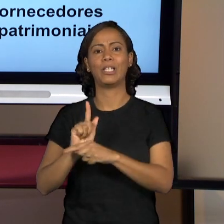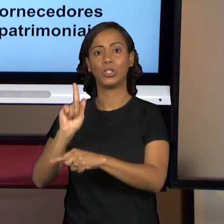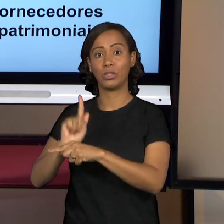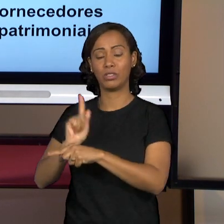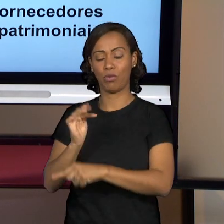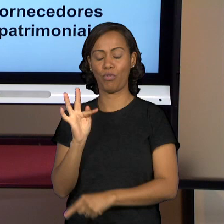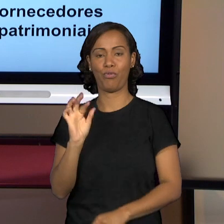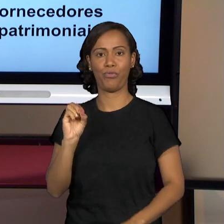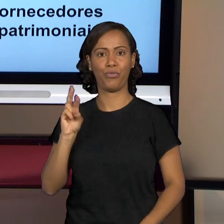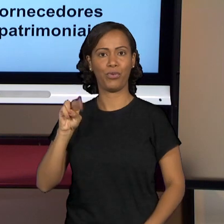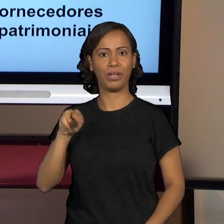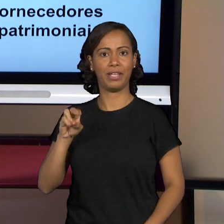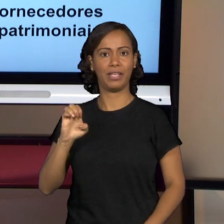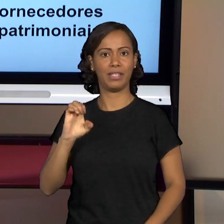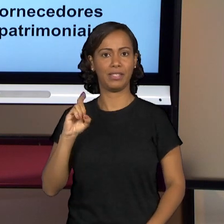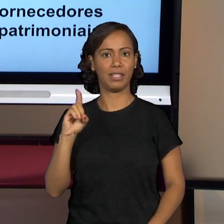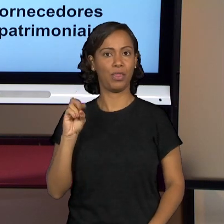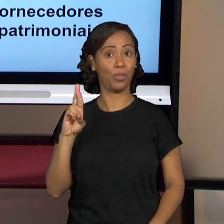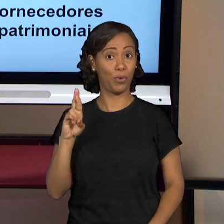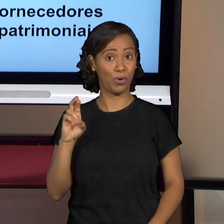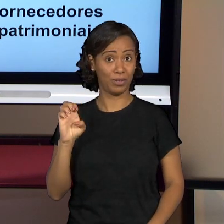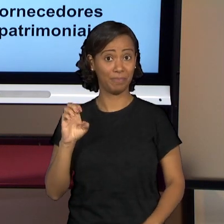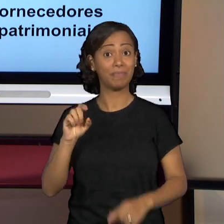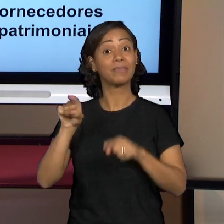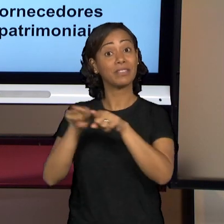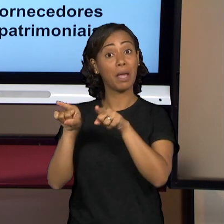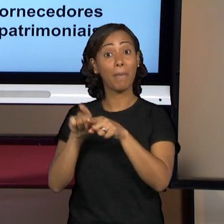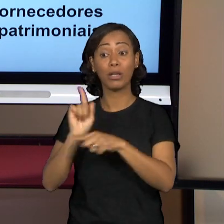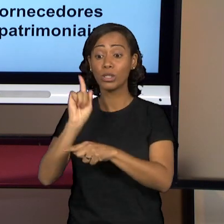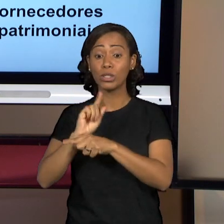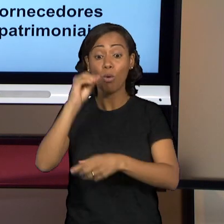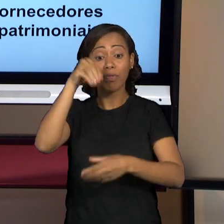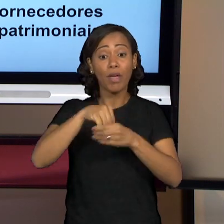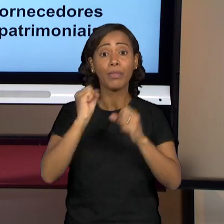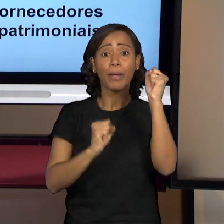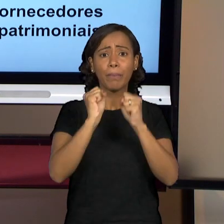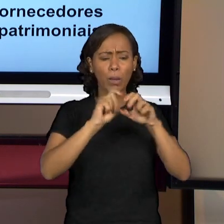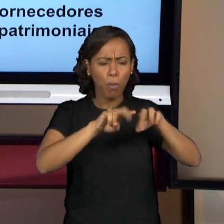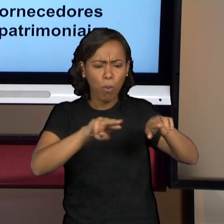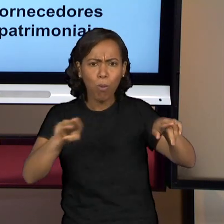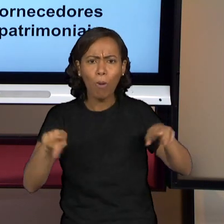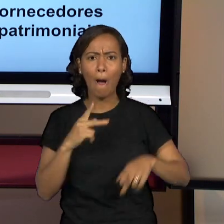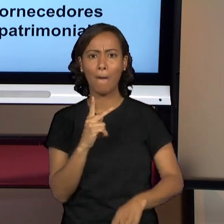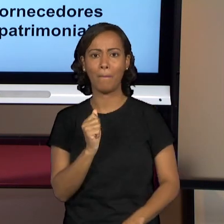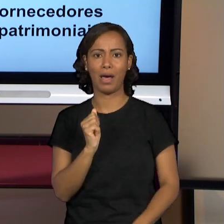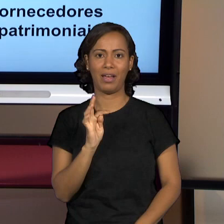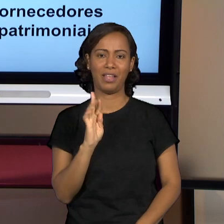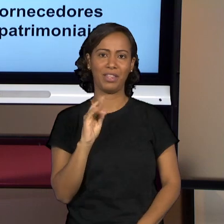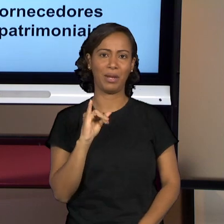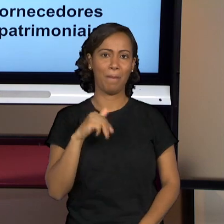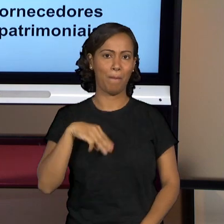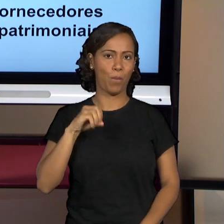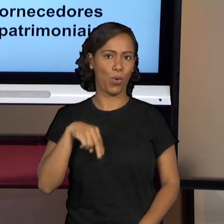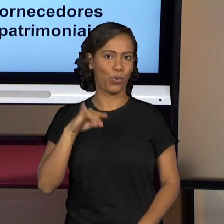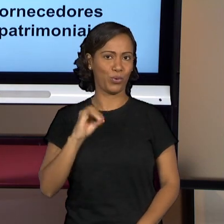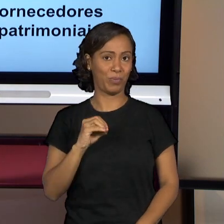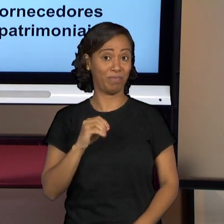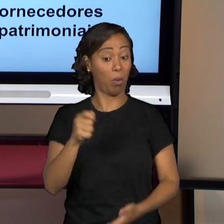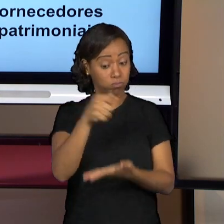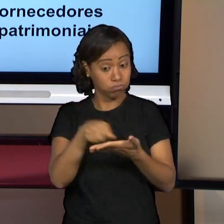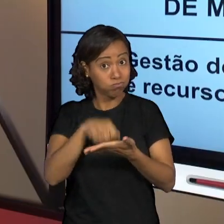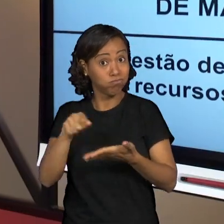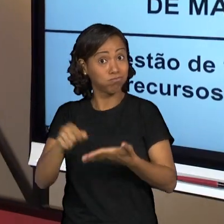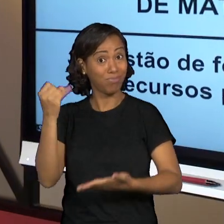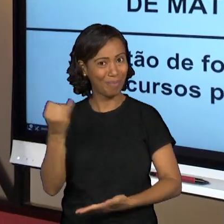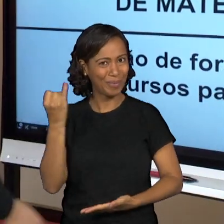de fornecedores e dos recursos patrimoniais. Eu espero que você esteja preparado. Então tome nota, pegue seu papel, sua caneta e vamos à